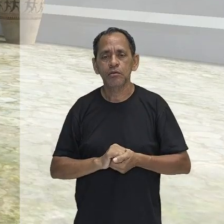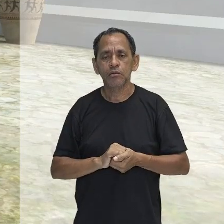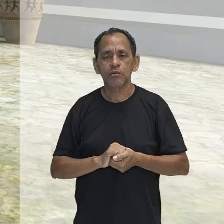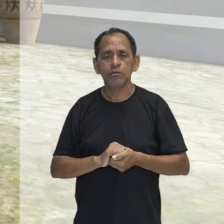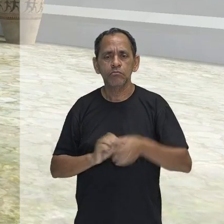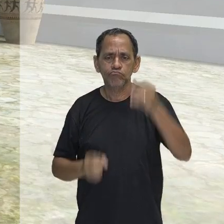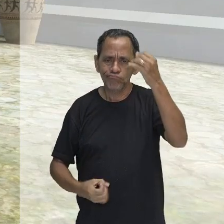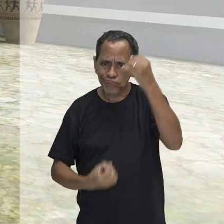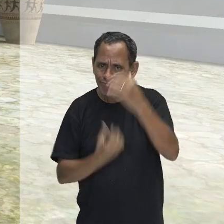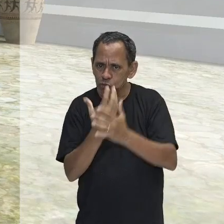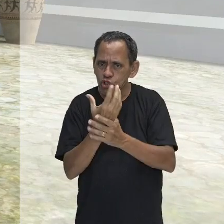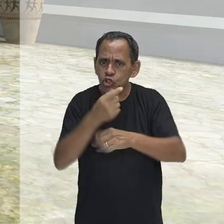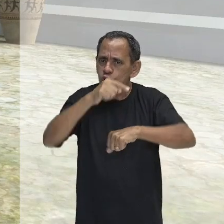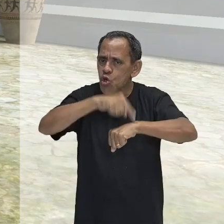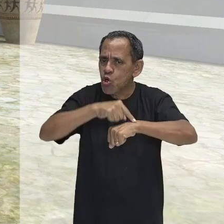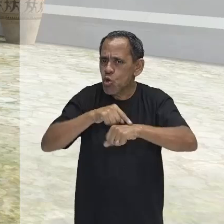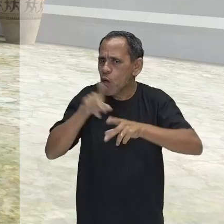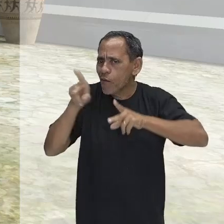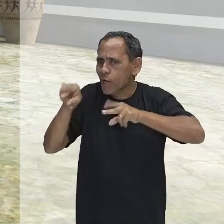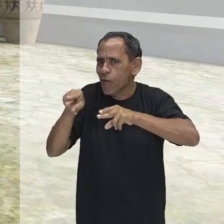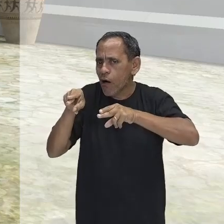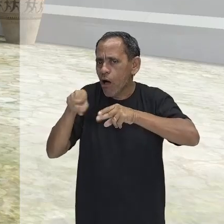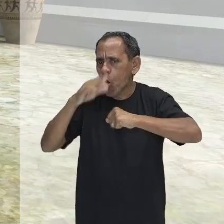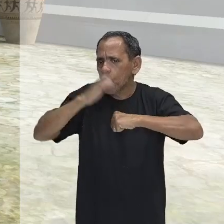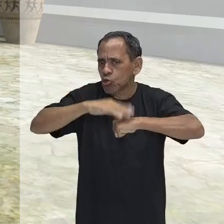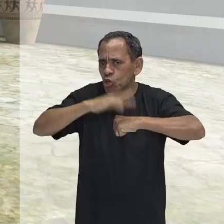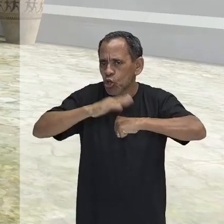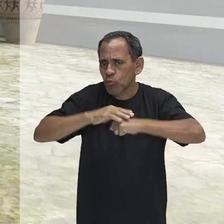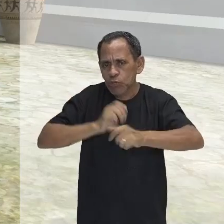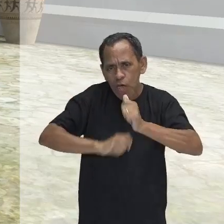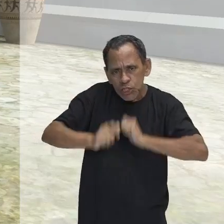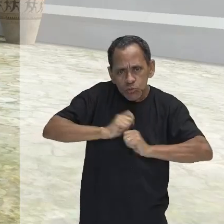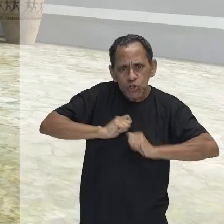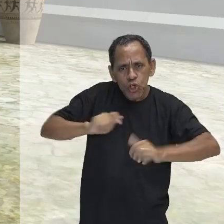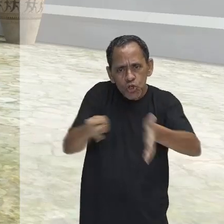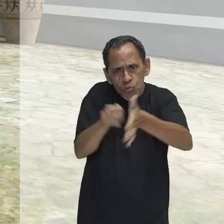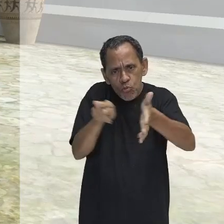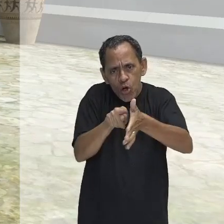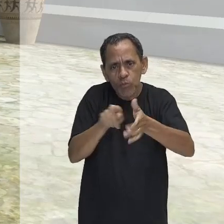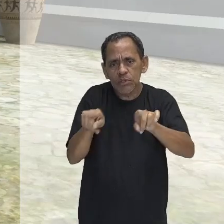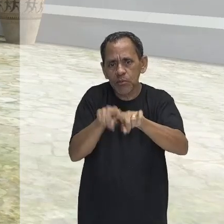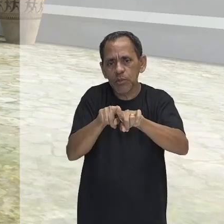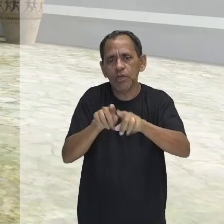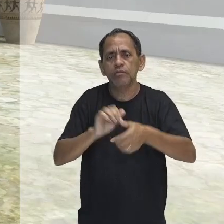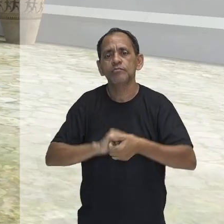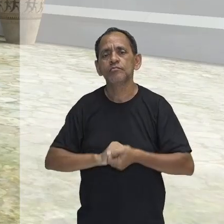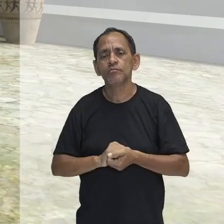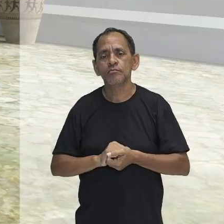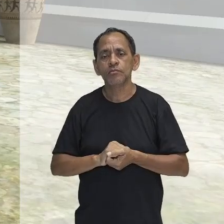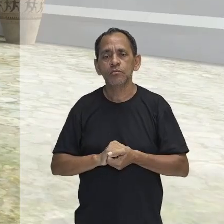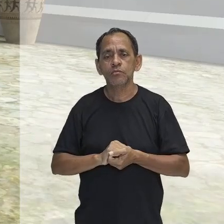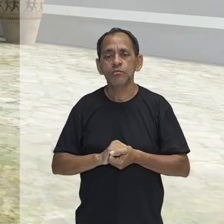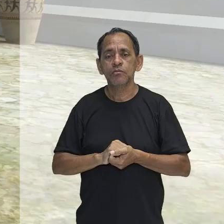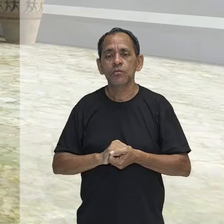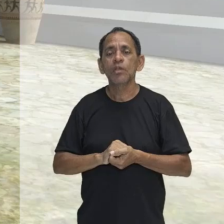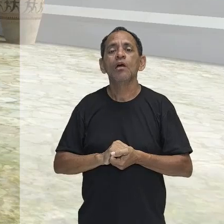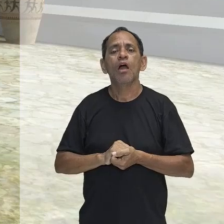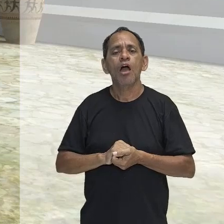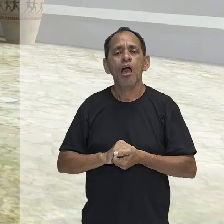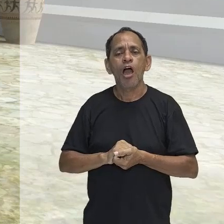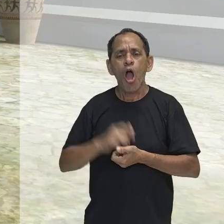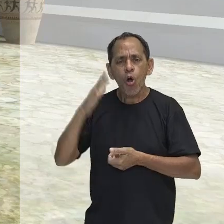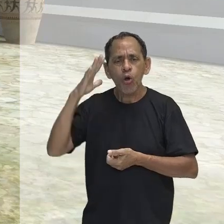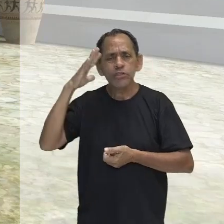surgiram naquele momento como uma autonomia administrativa própria. Quando, gente, acontecia de uma guerra, de